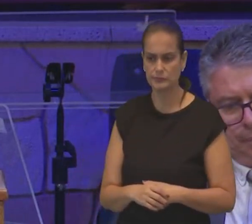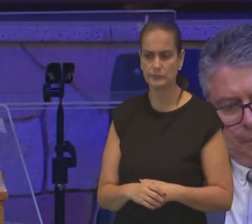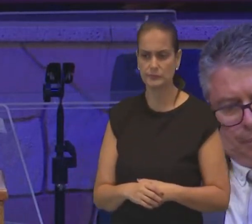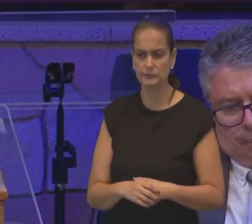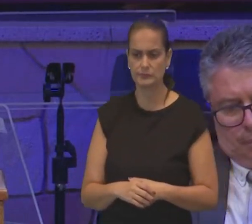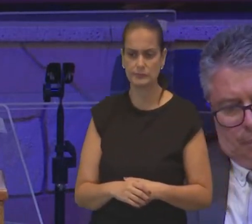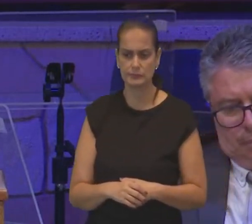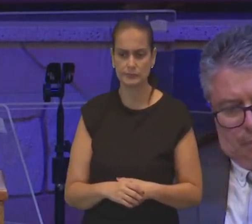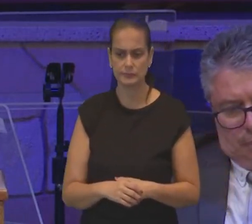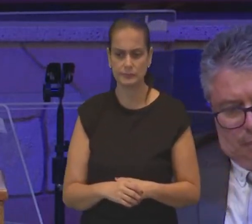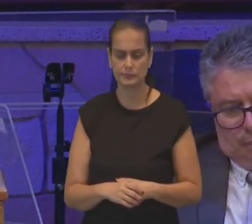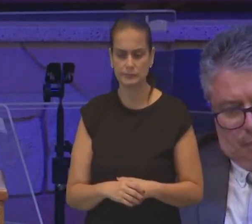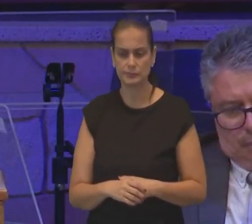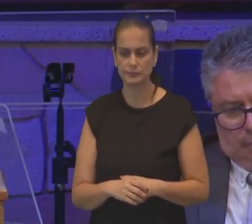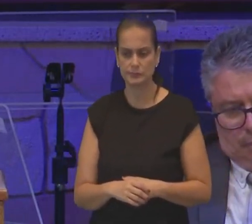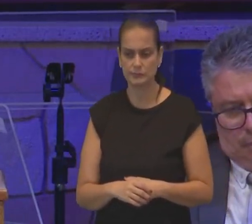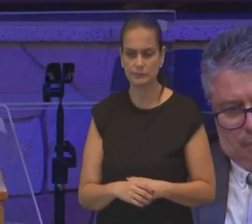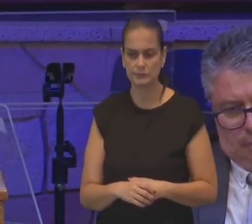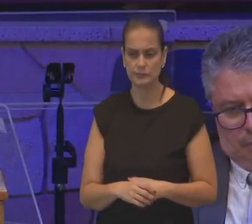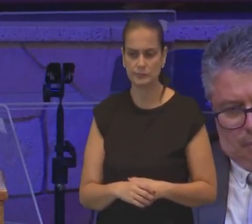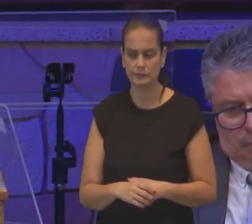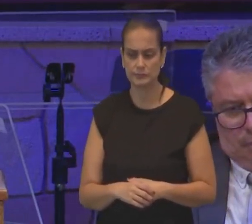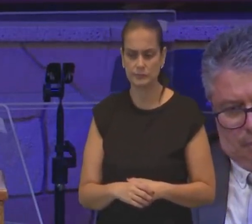Meus irmãos,